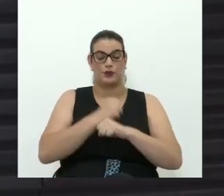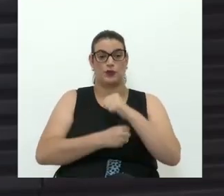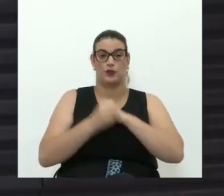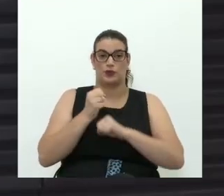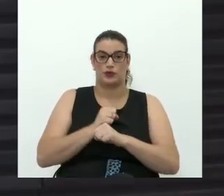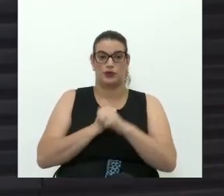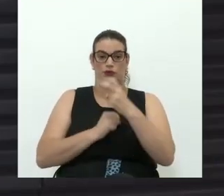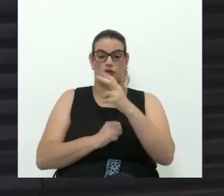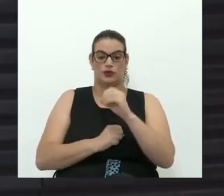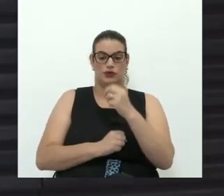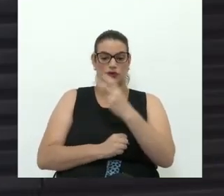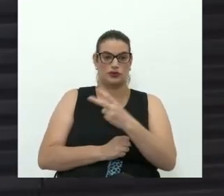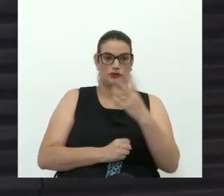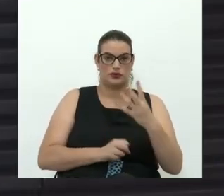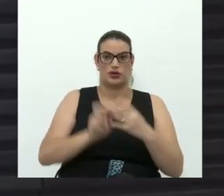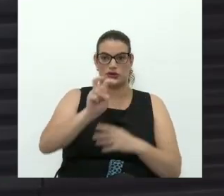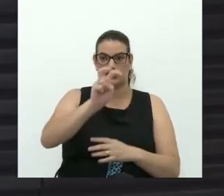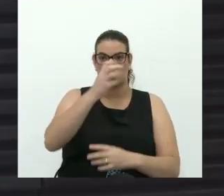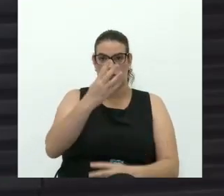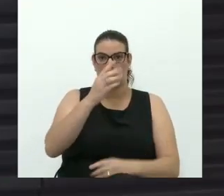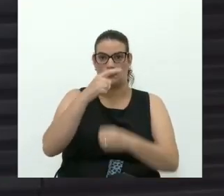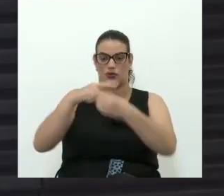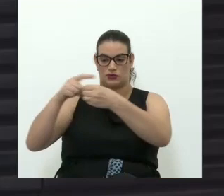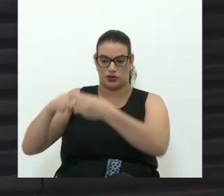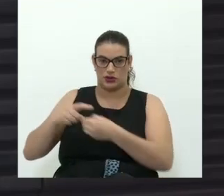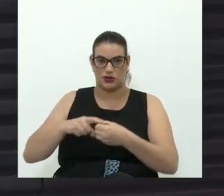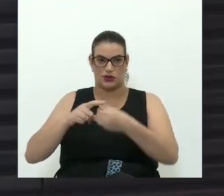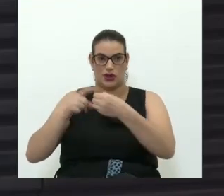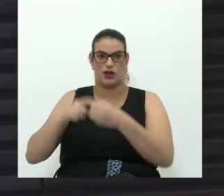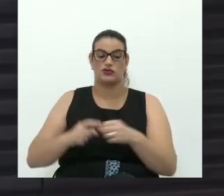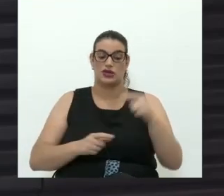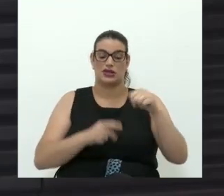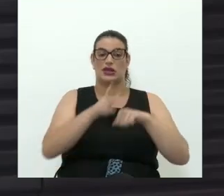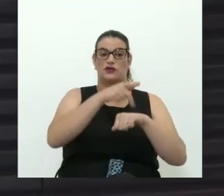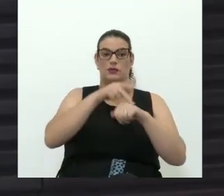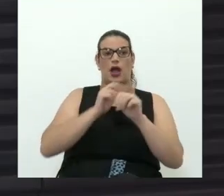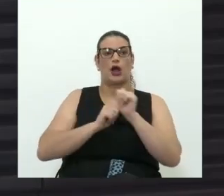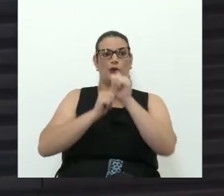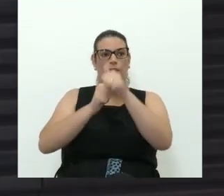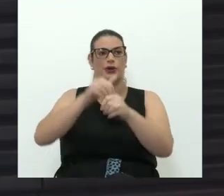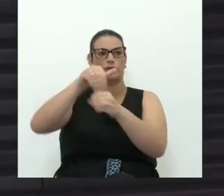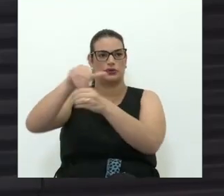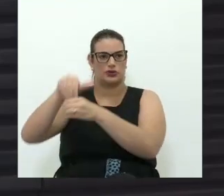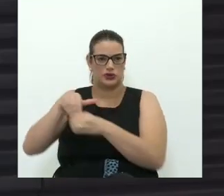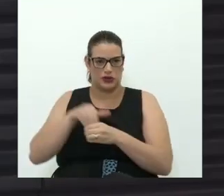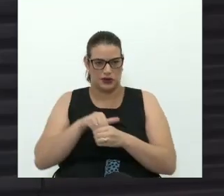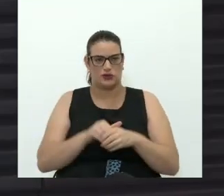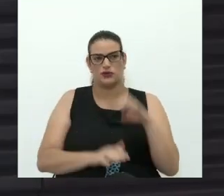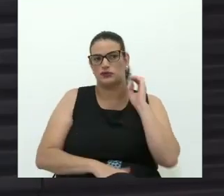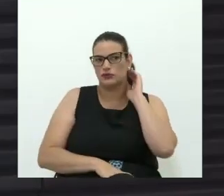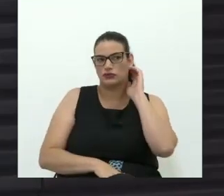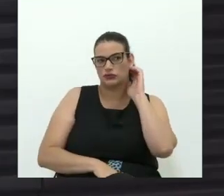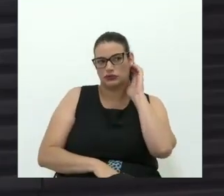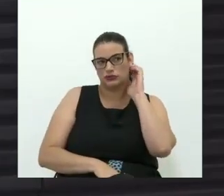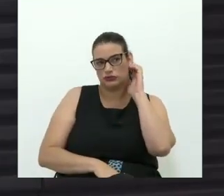esteve em 54 cidades e sete países acompanhando as eleições eram mais ou menos eram